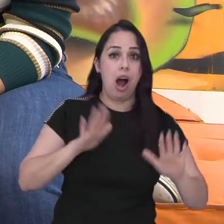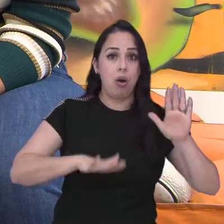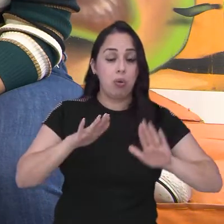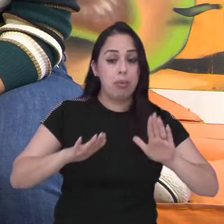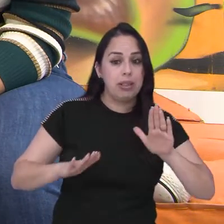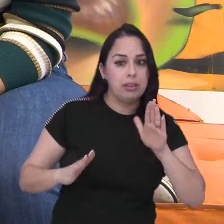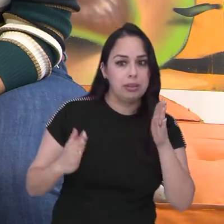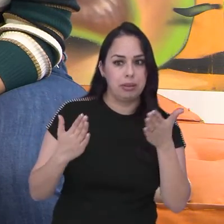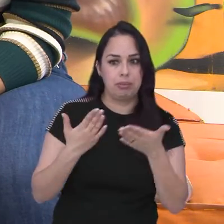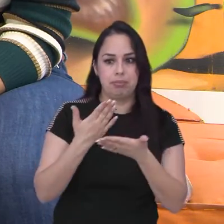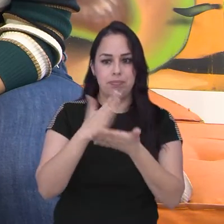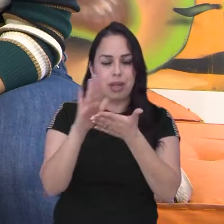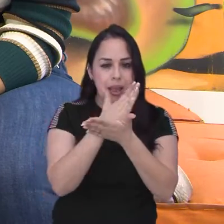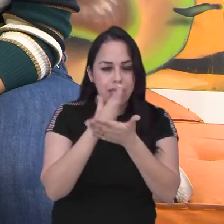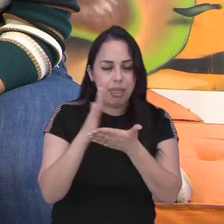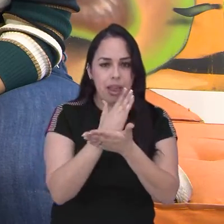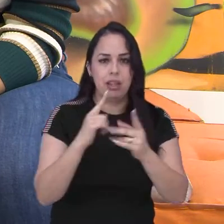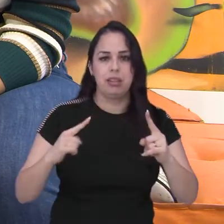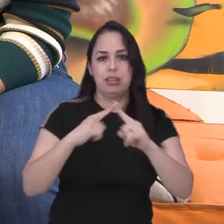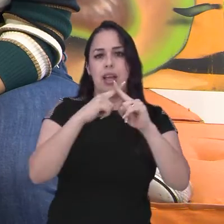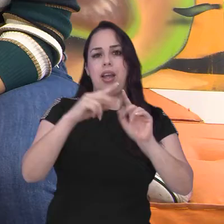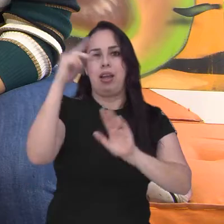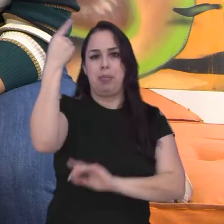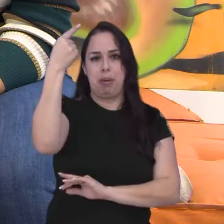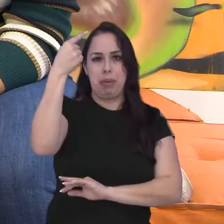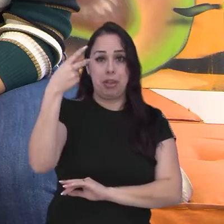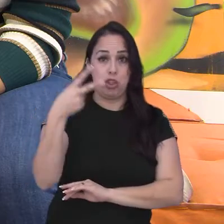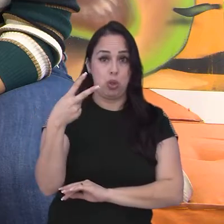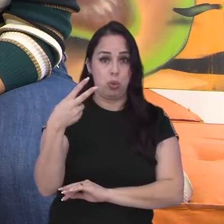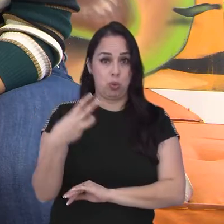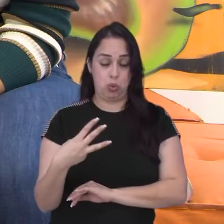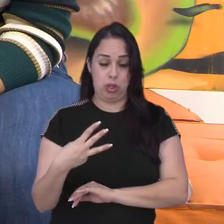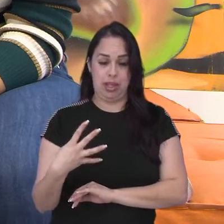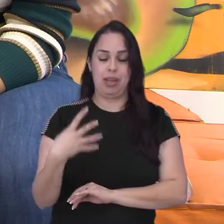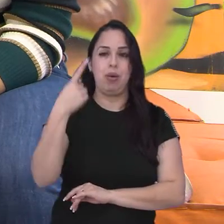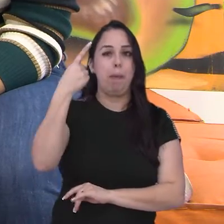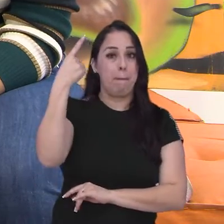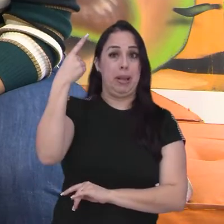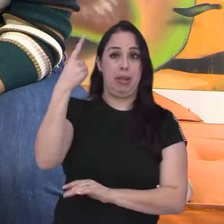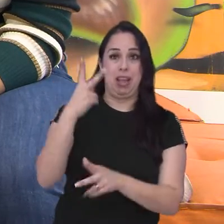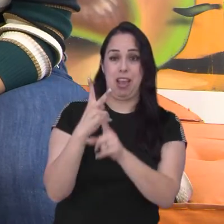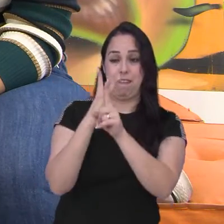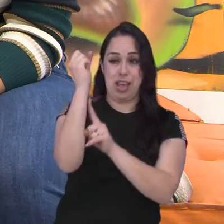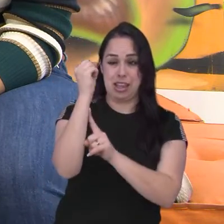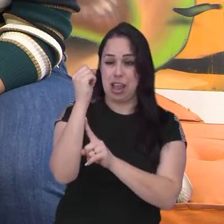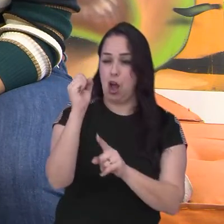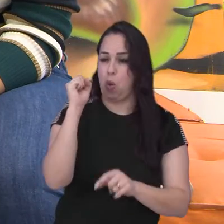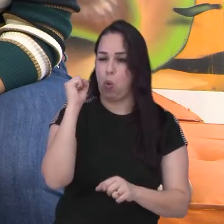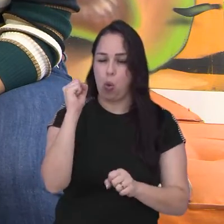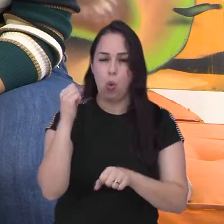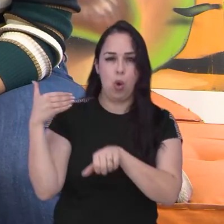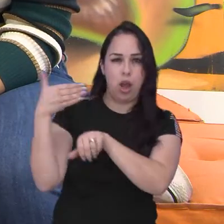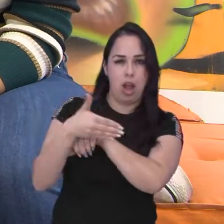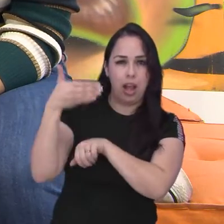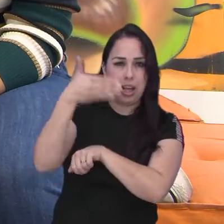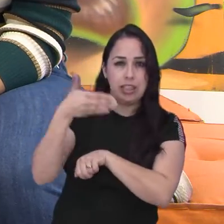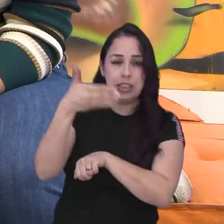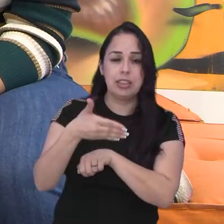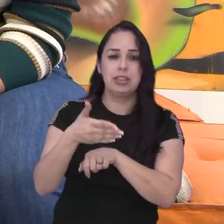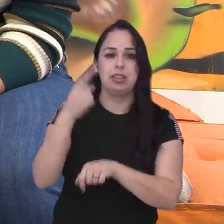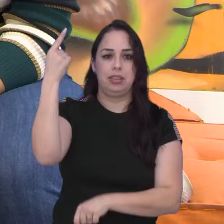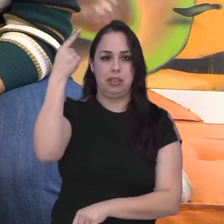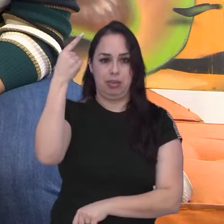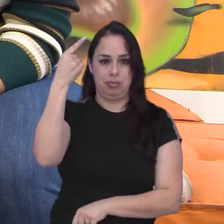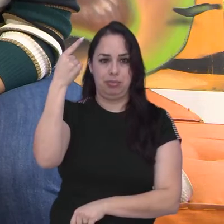têm ranking. Então, às vezes, ele prefere mandar um primeiro colocado do ranking, que foi aquele cara que mais foi na batalha, que mais ganhou, então ele